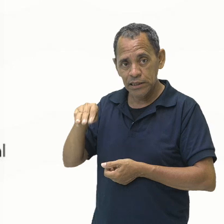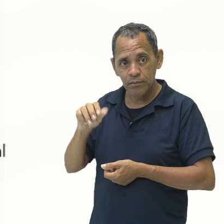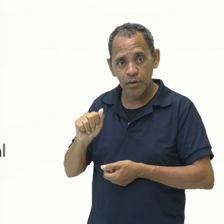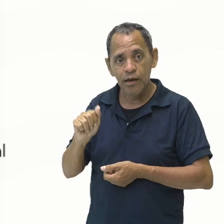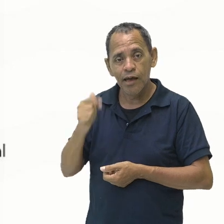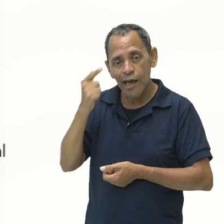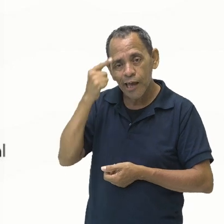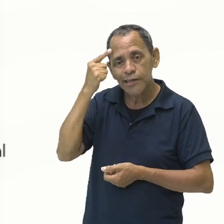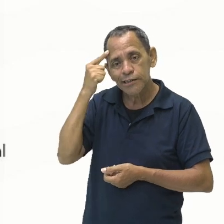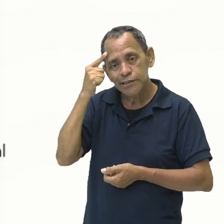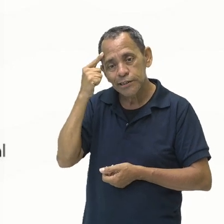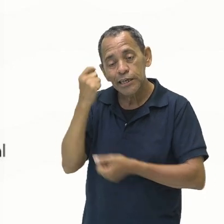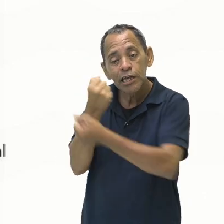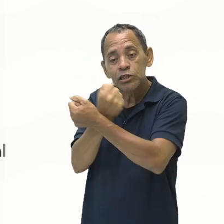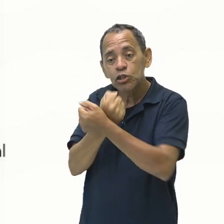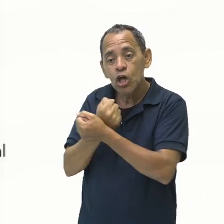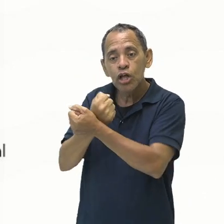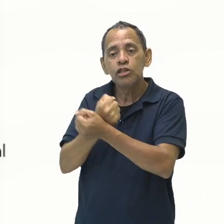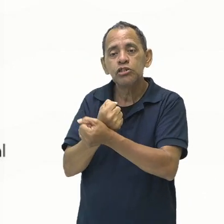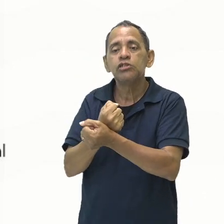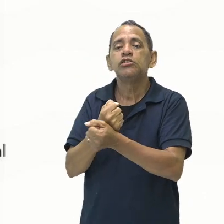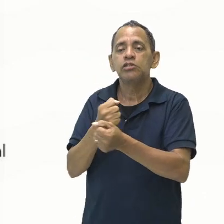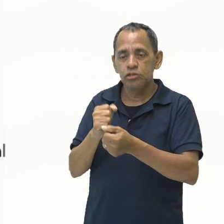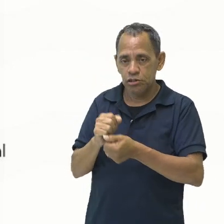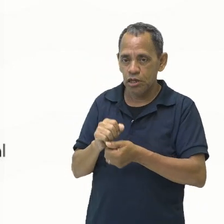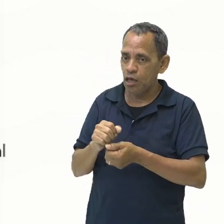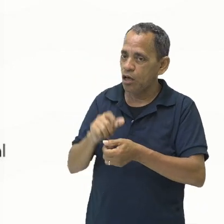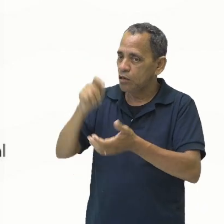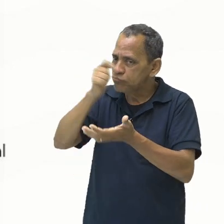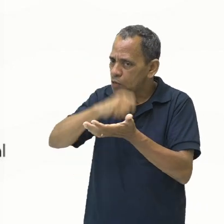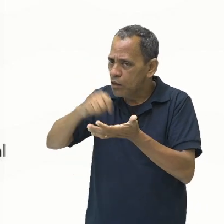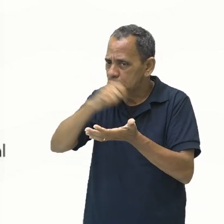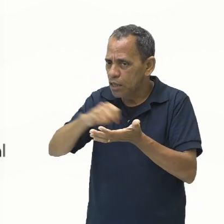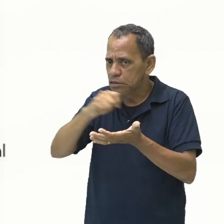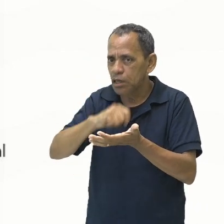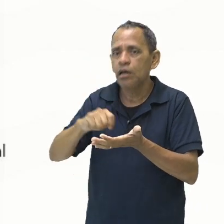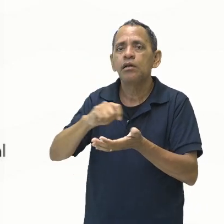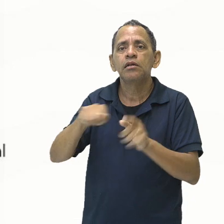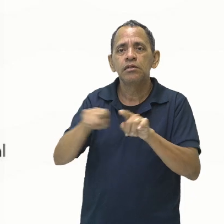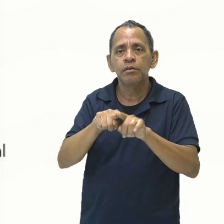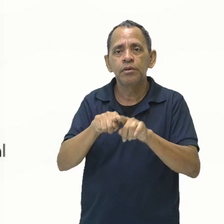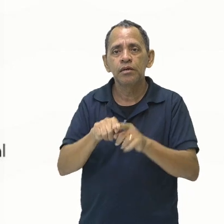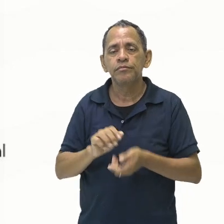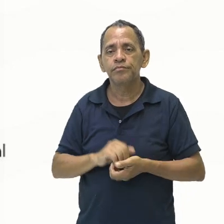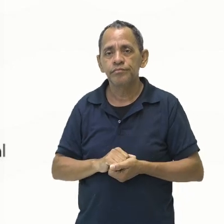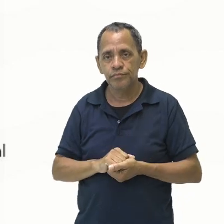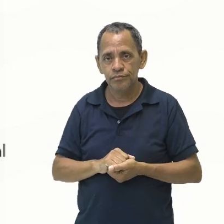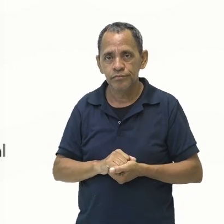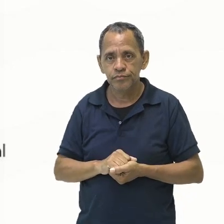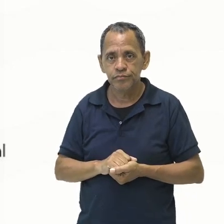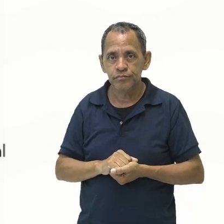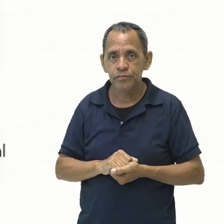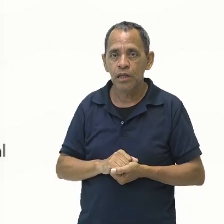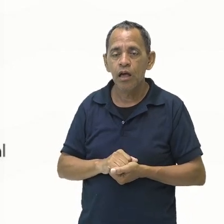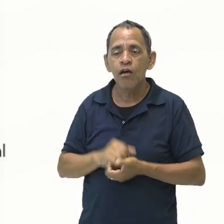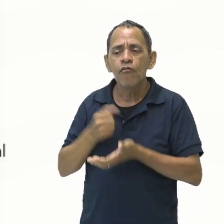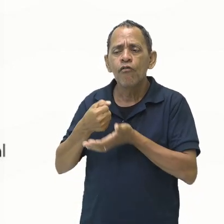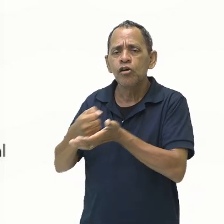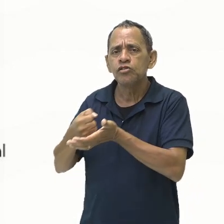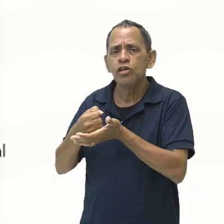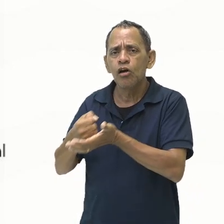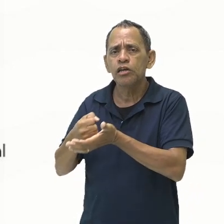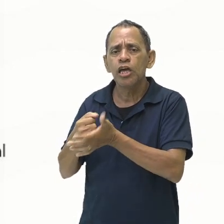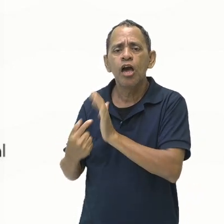ser defendida ao longo de uma dissertação. Então, o tema, né, vai me ajudar aí o quê? A trazer